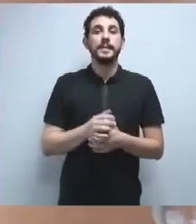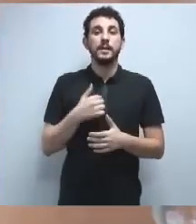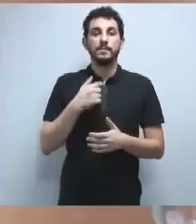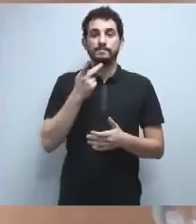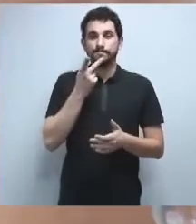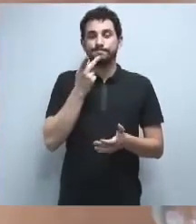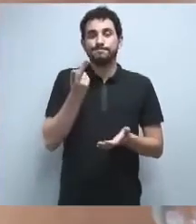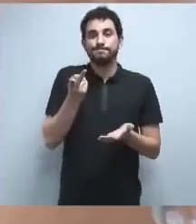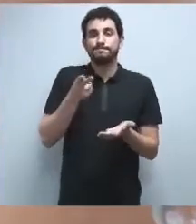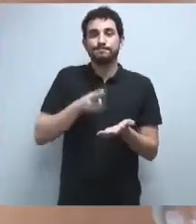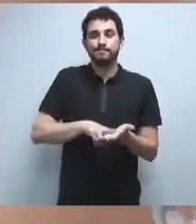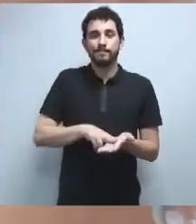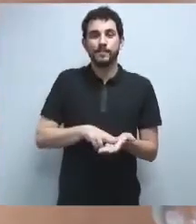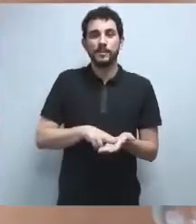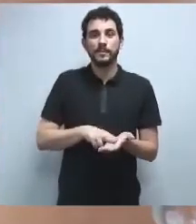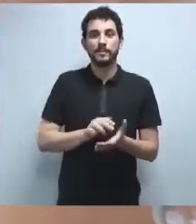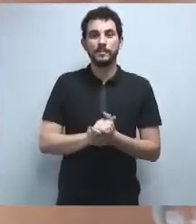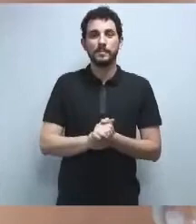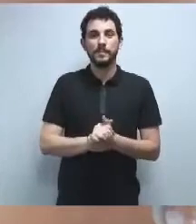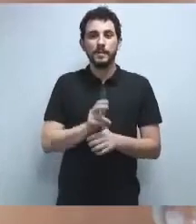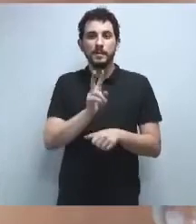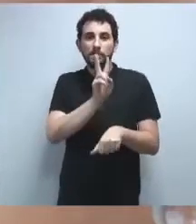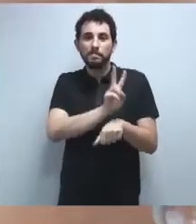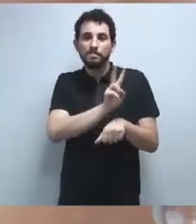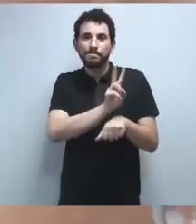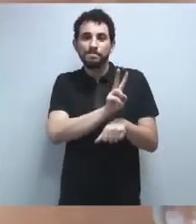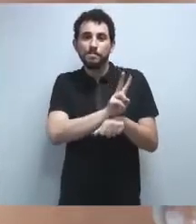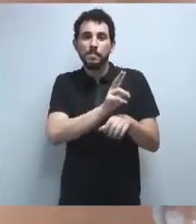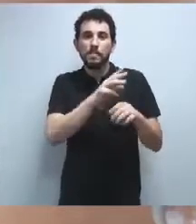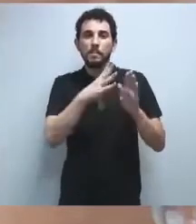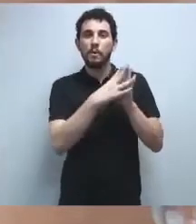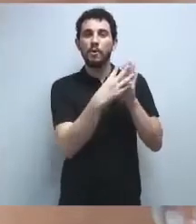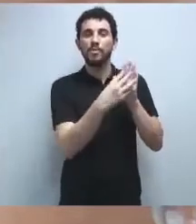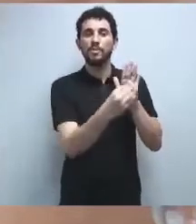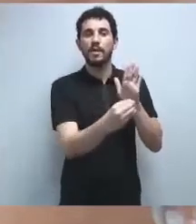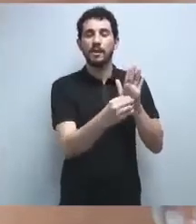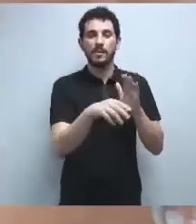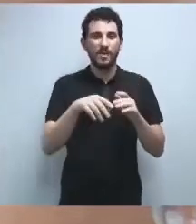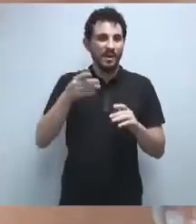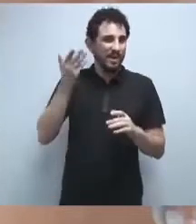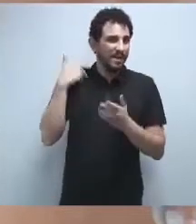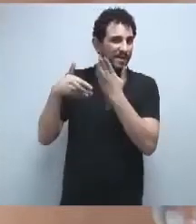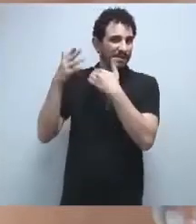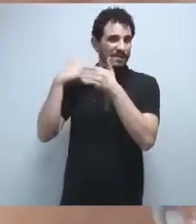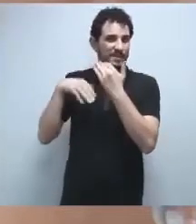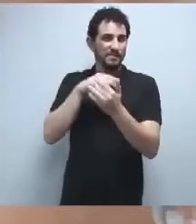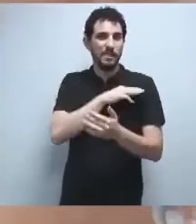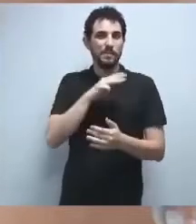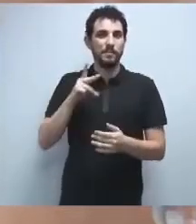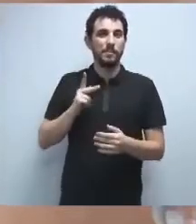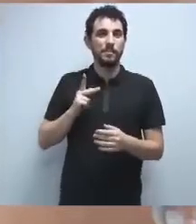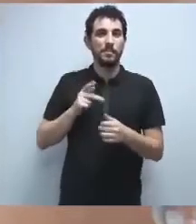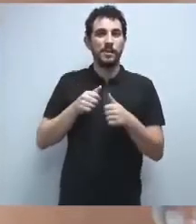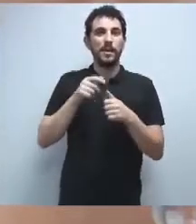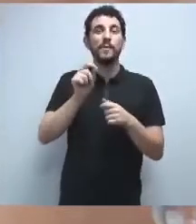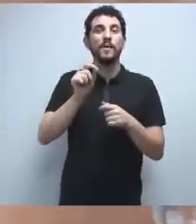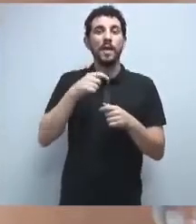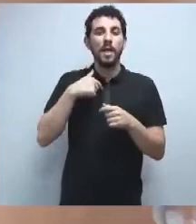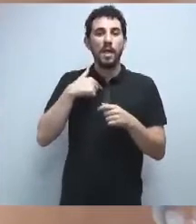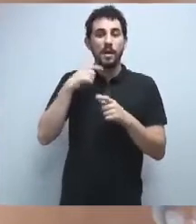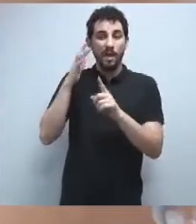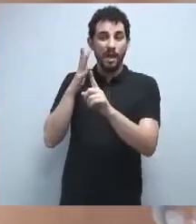o protótipo pra mim e do ministério público à época era o ministério público do estado de são